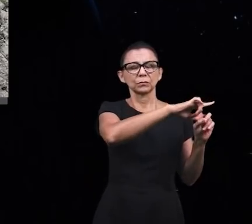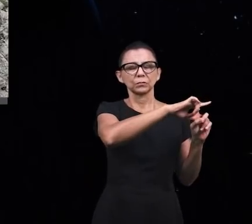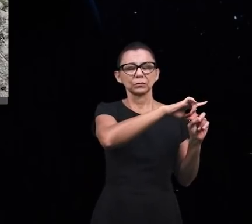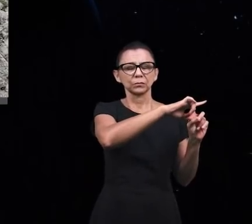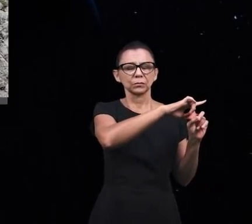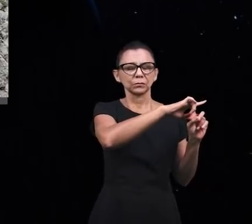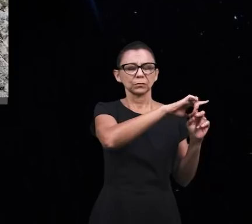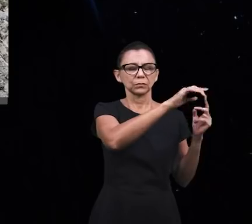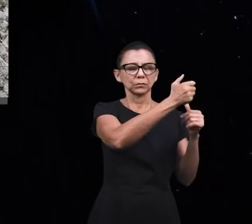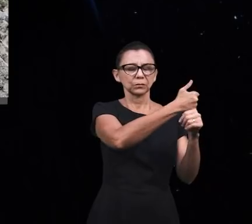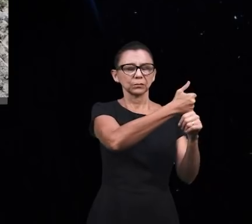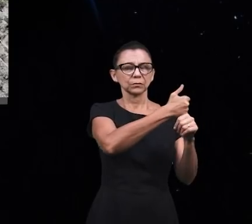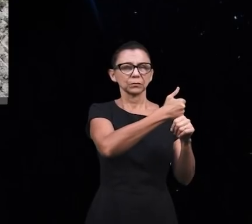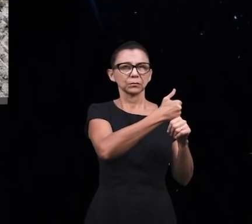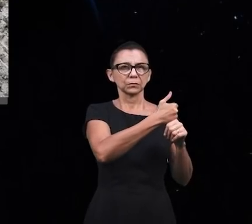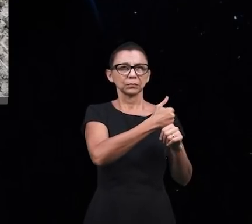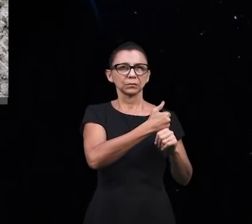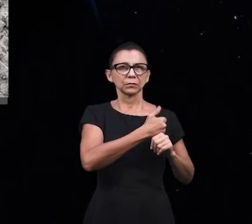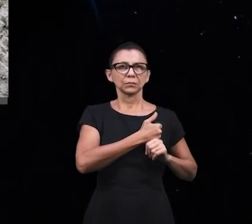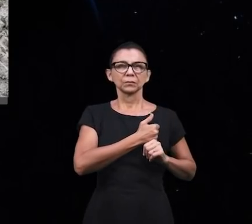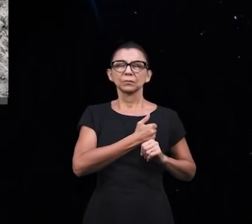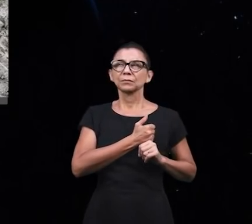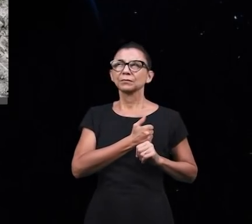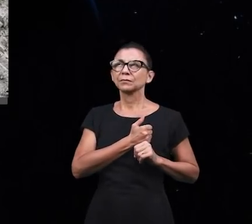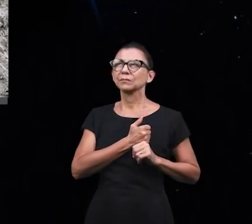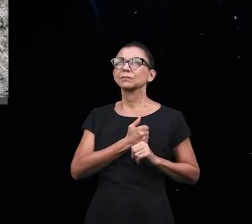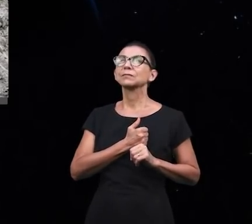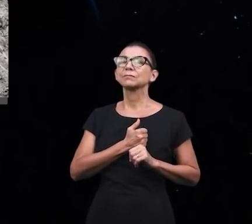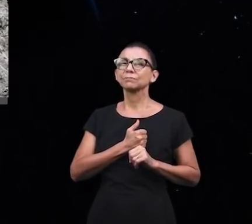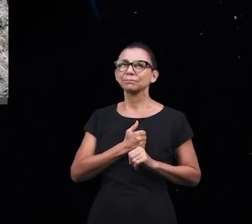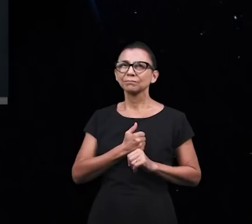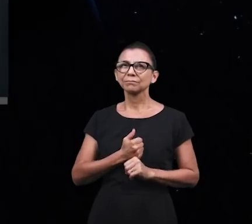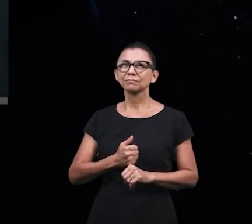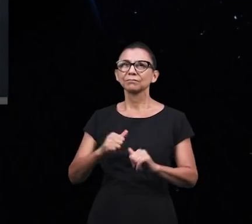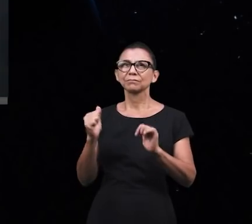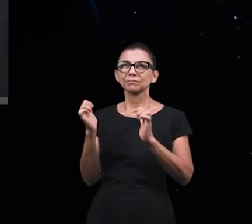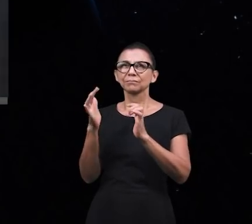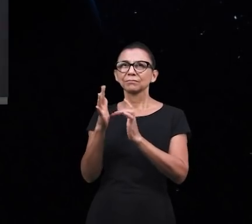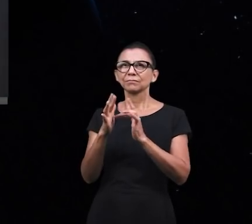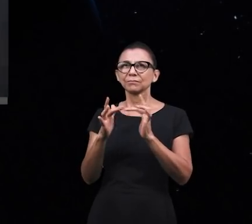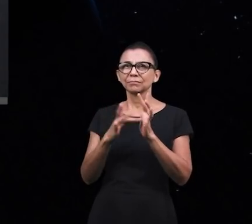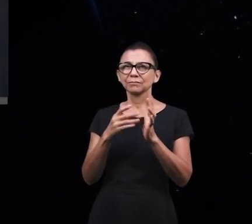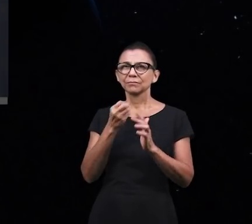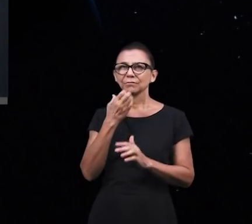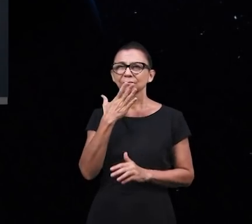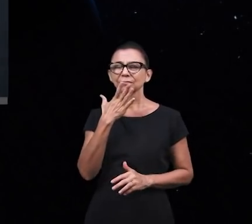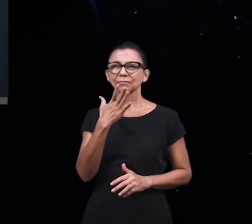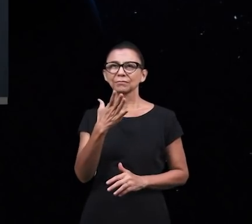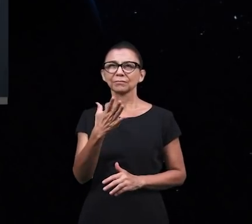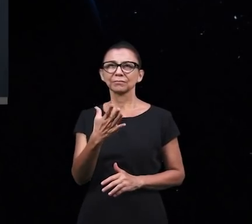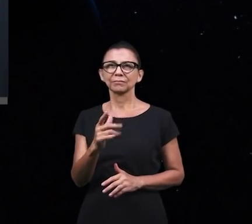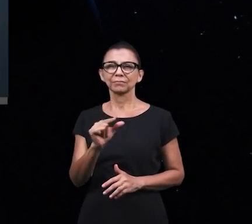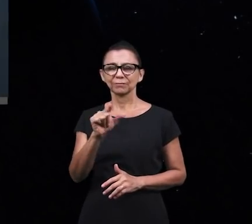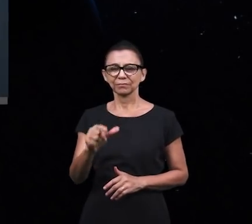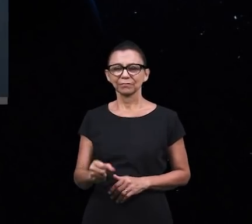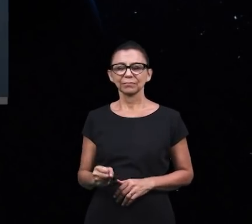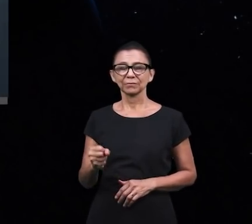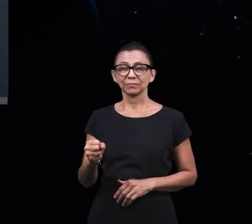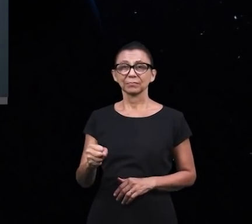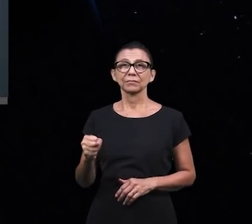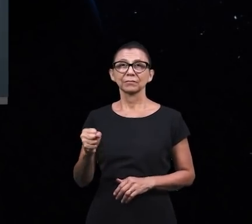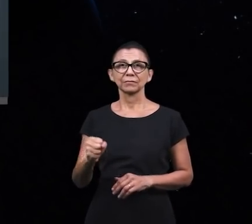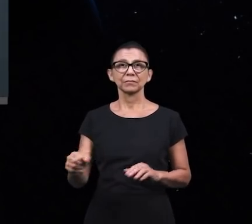meu Jesus, o bom pastor. A mão que foi na